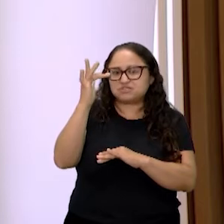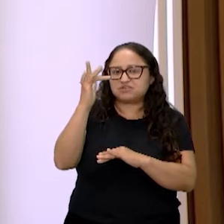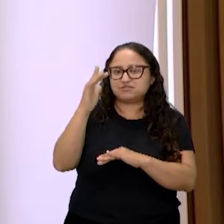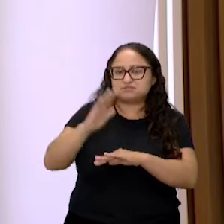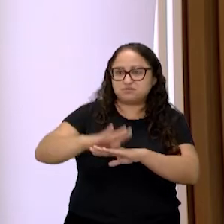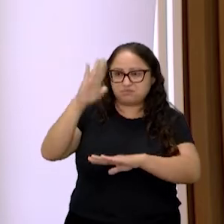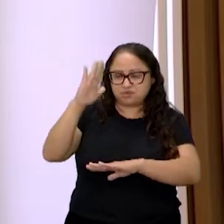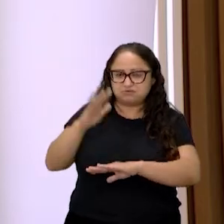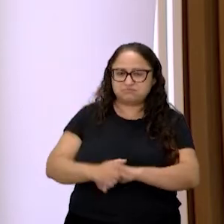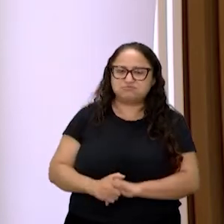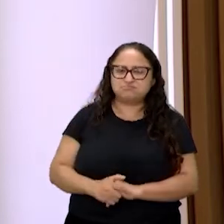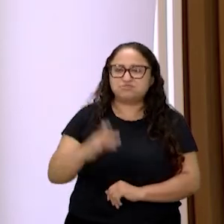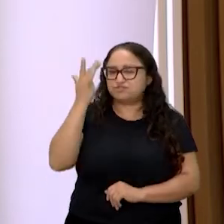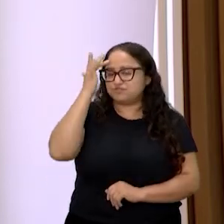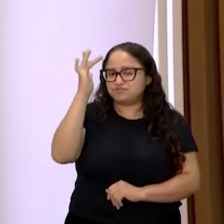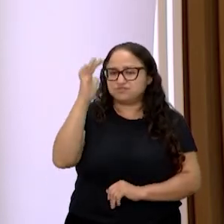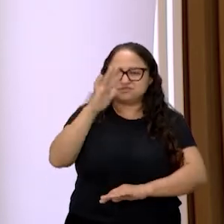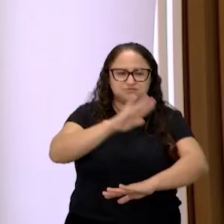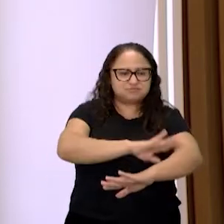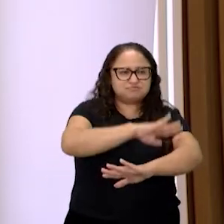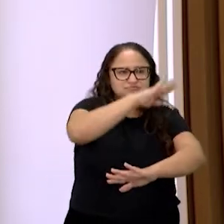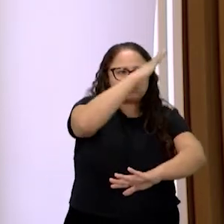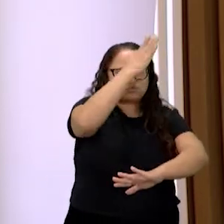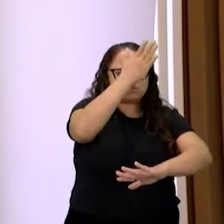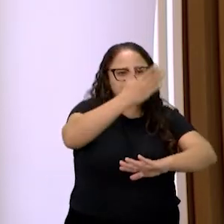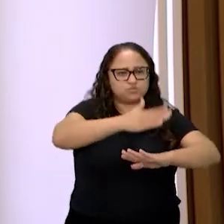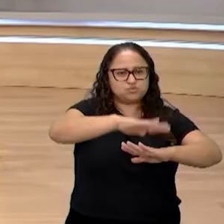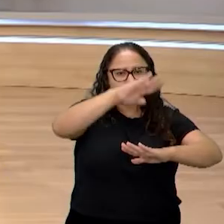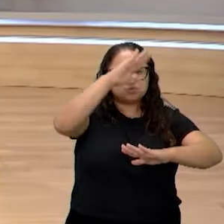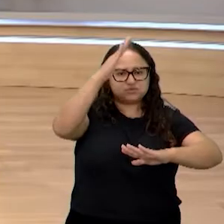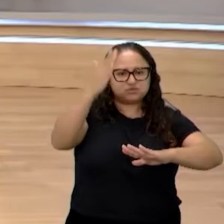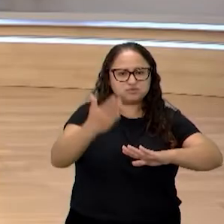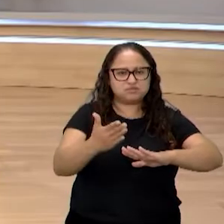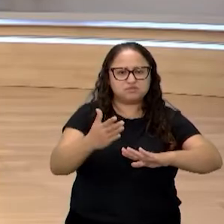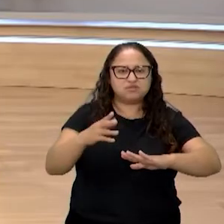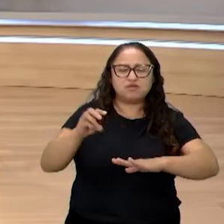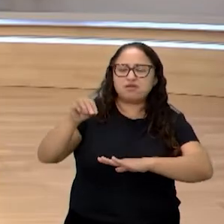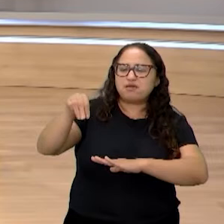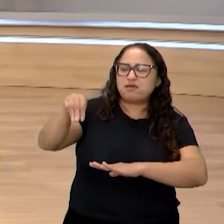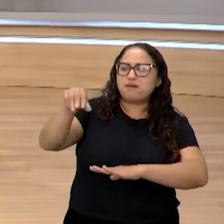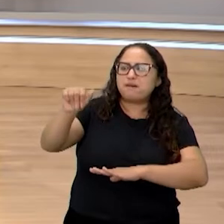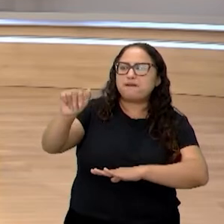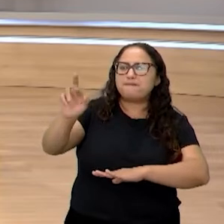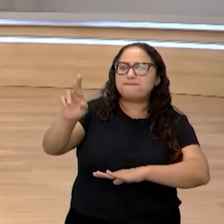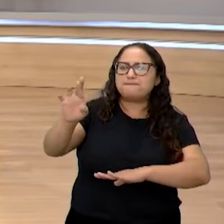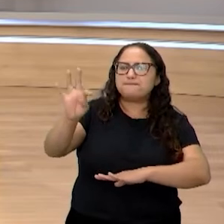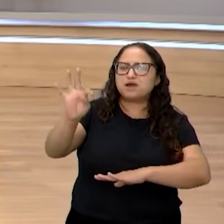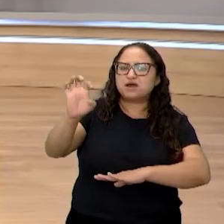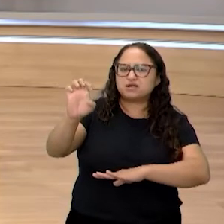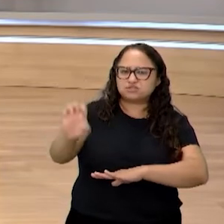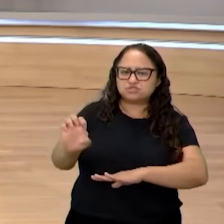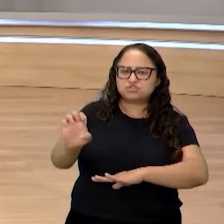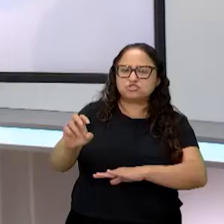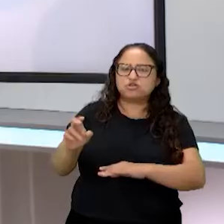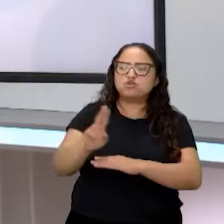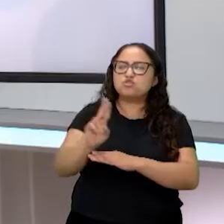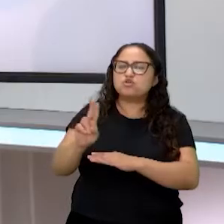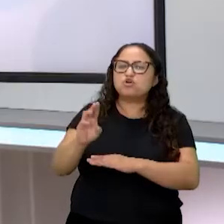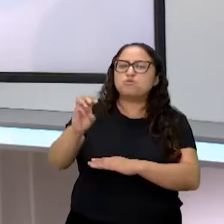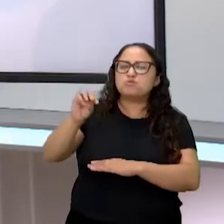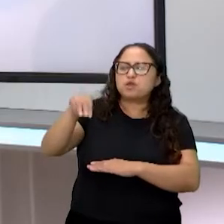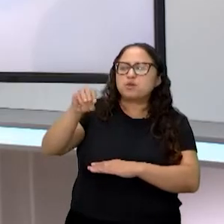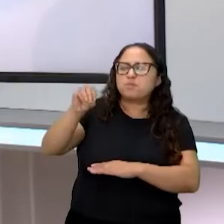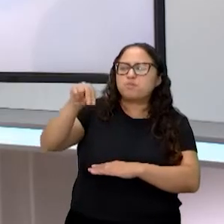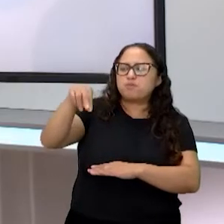Ele é pequenininho? A maior montanha do sistema solar está em Marte. Olha Chama só. Monte Olimpo, 20